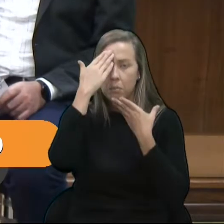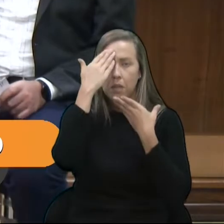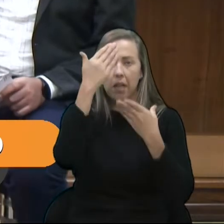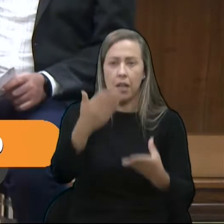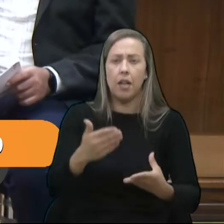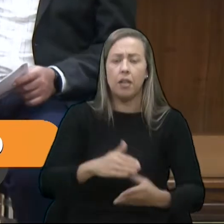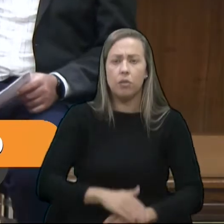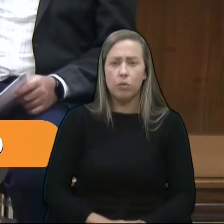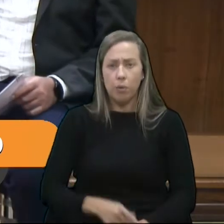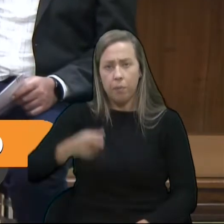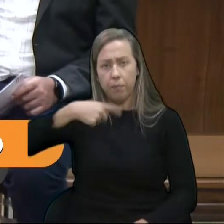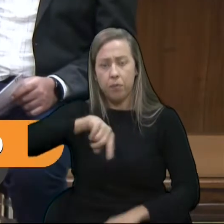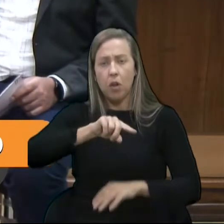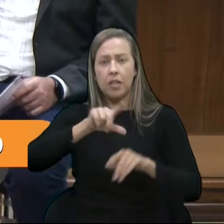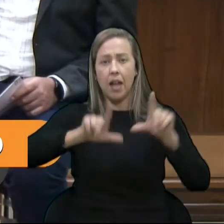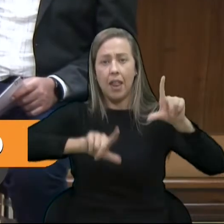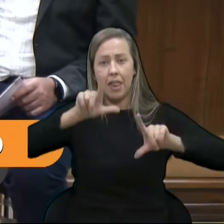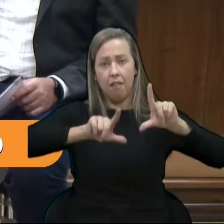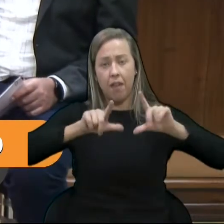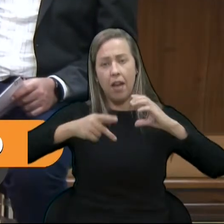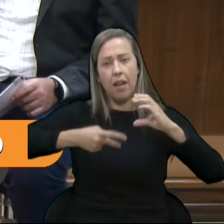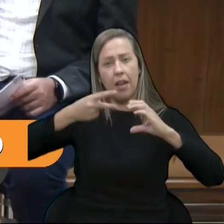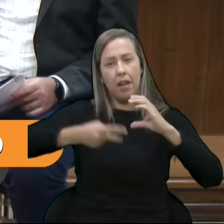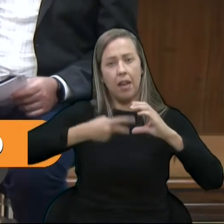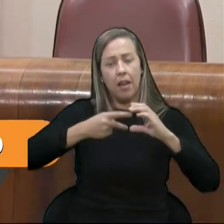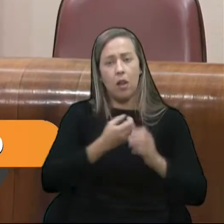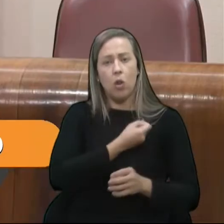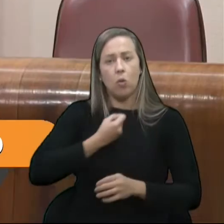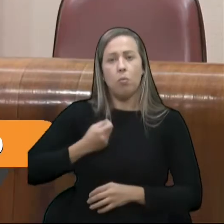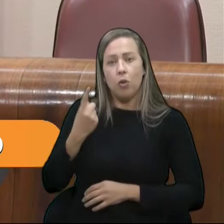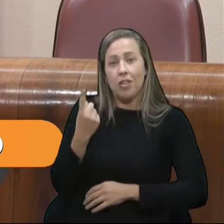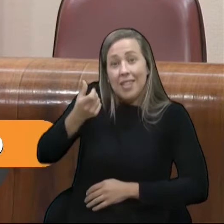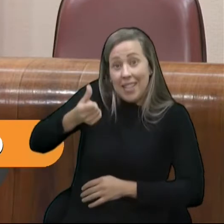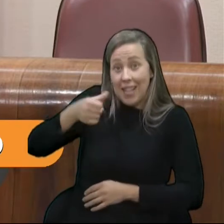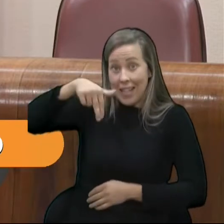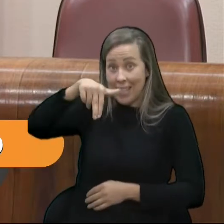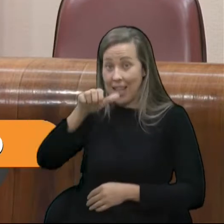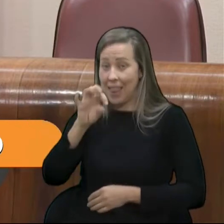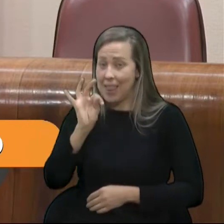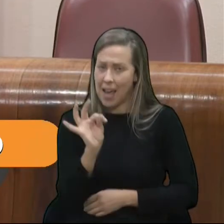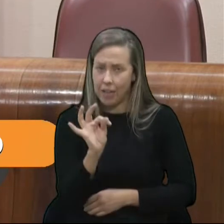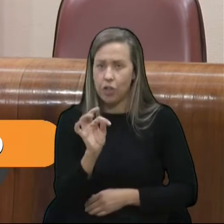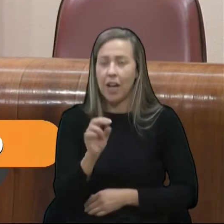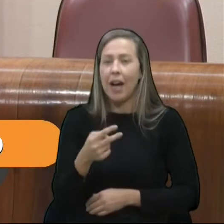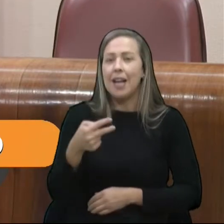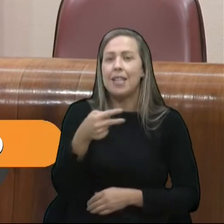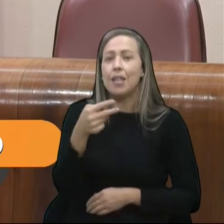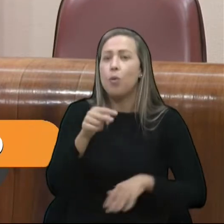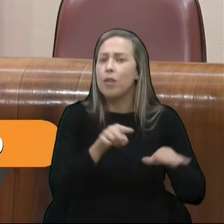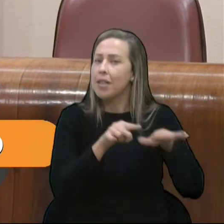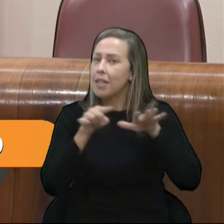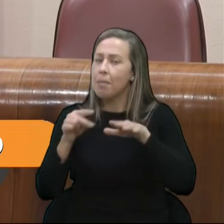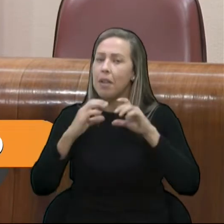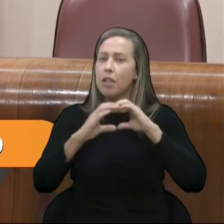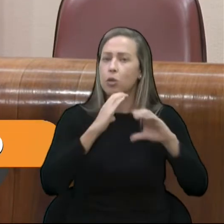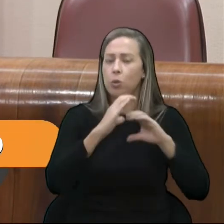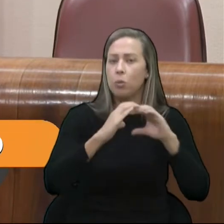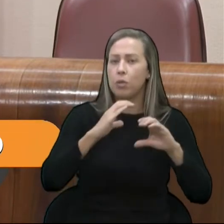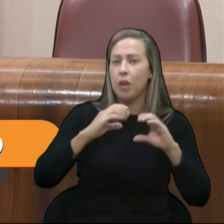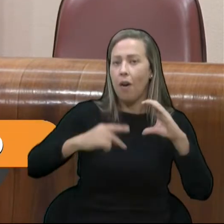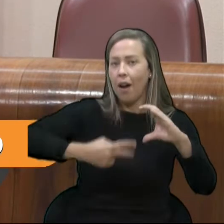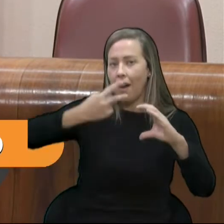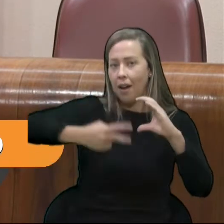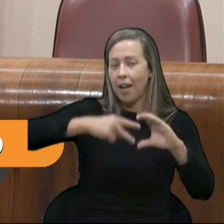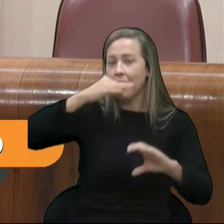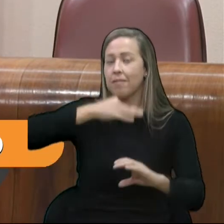Nós estamos transmitindo pela TV Câmara, canal 16 da NET, a segunda semana de comunicação da Câmara de Vereadores de